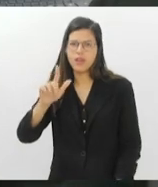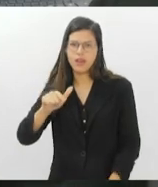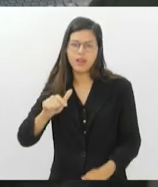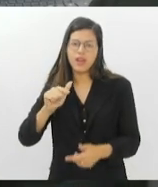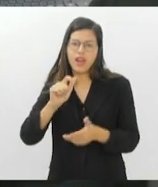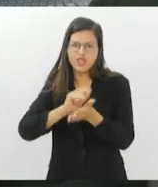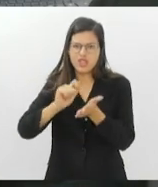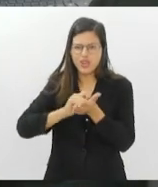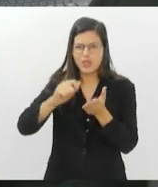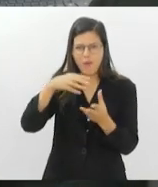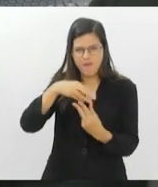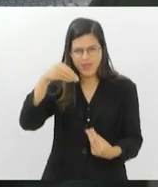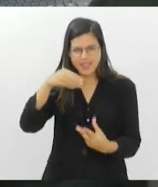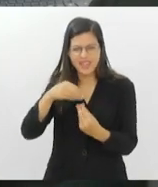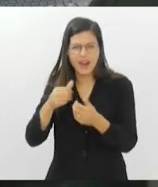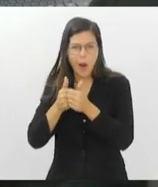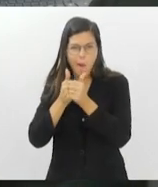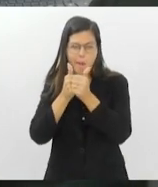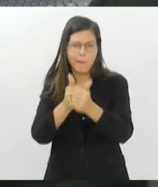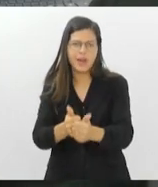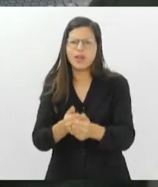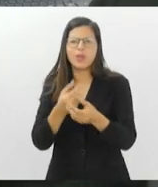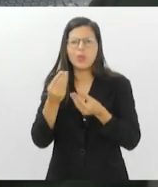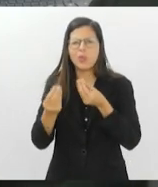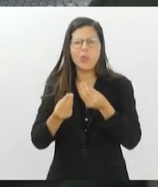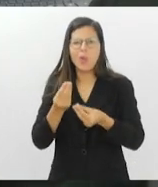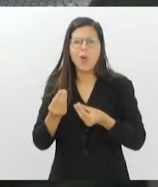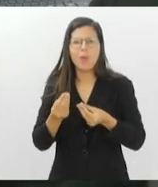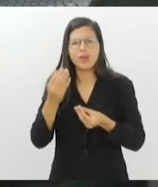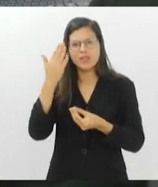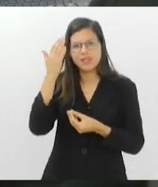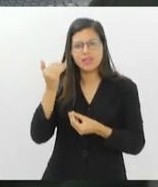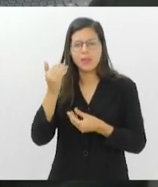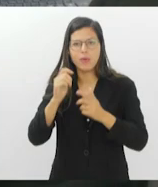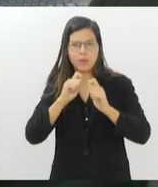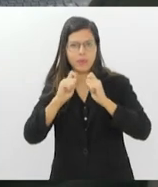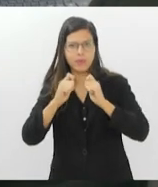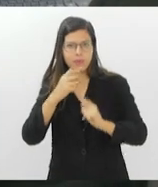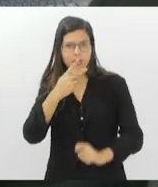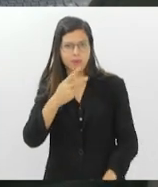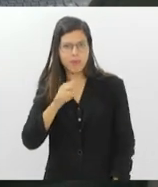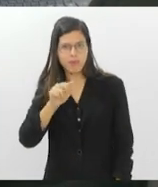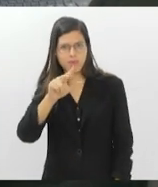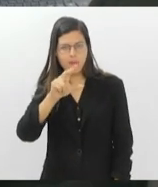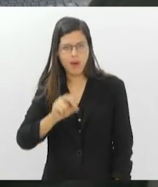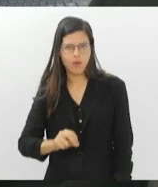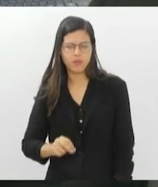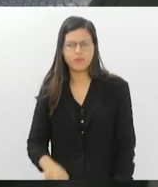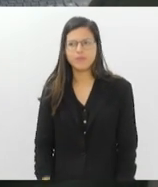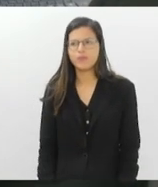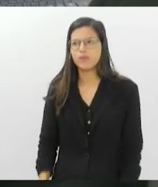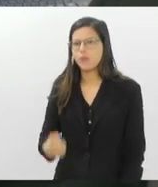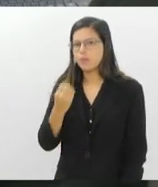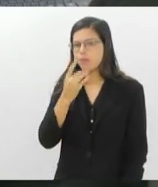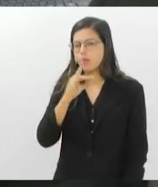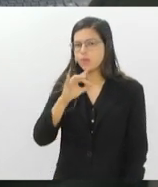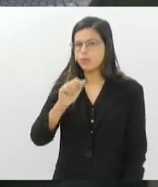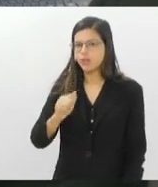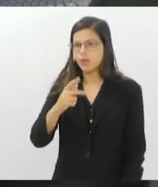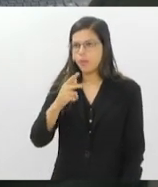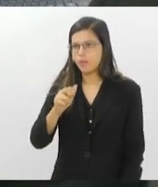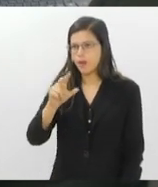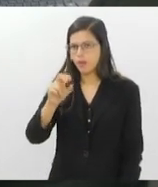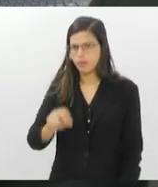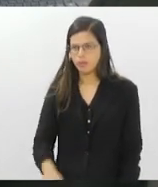tendência. Como funciona este mercado? É o que vamos saber agora com o repórter Paulo Vitor Viviani. Bom dia, PV!